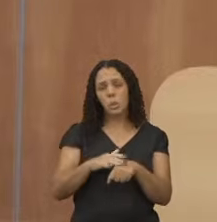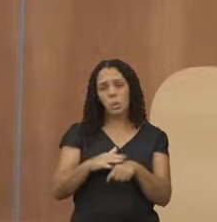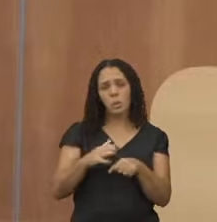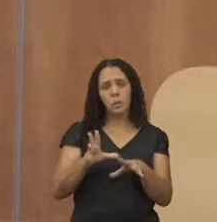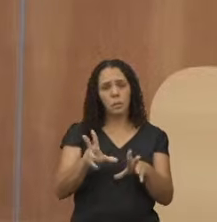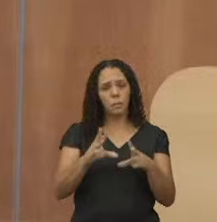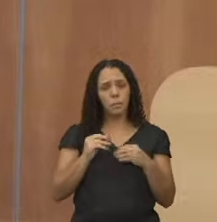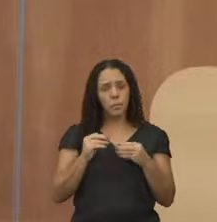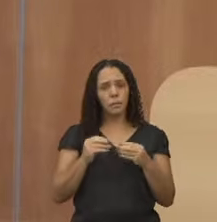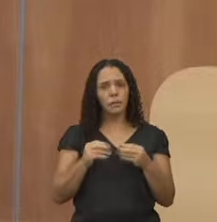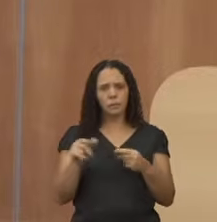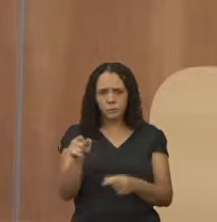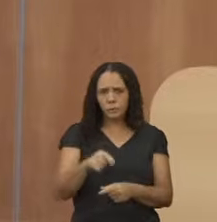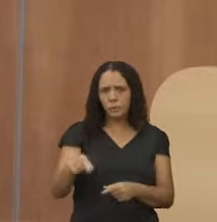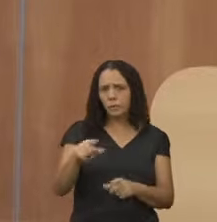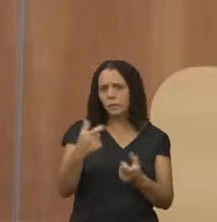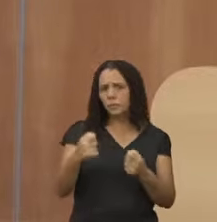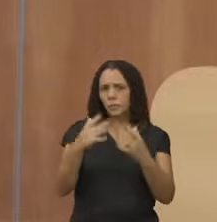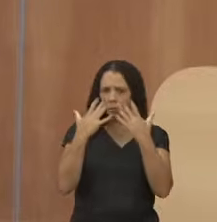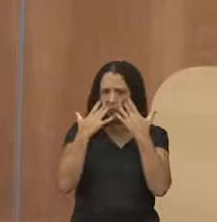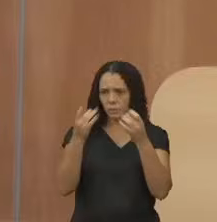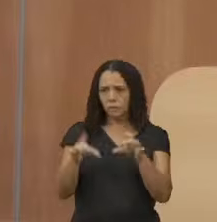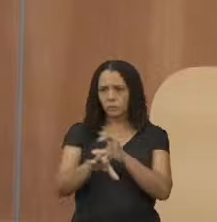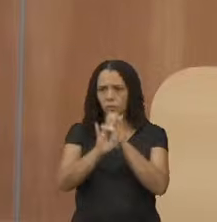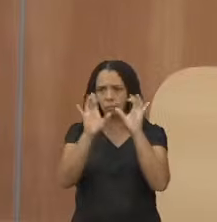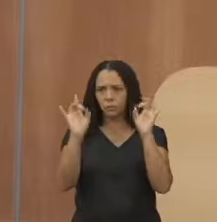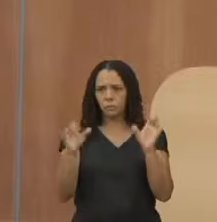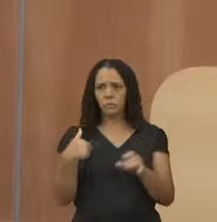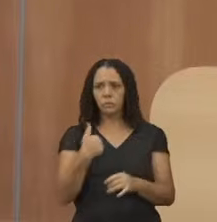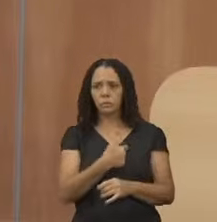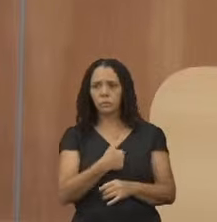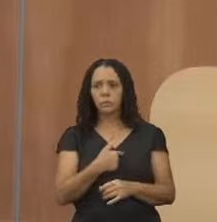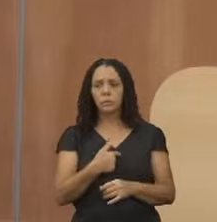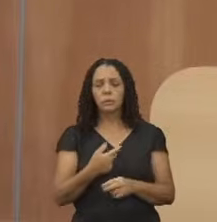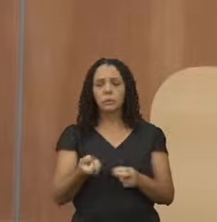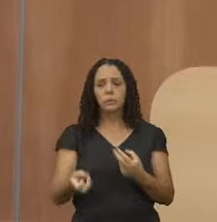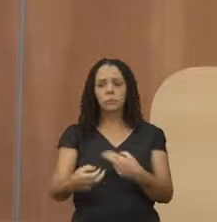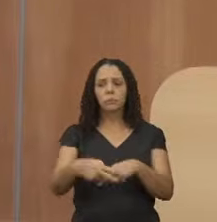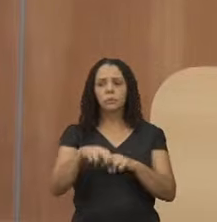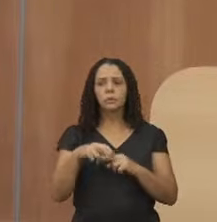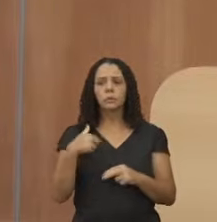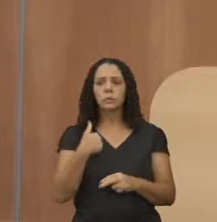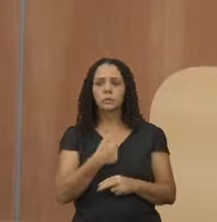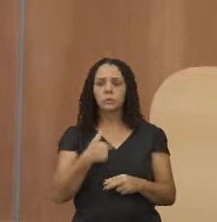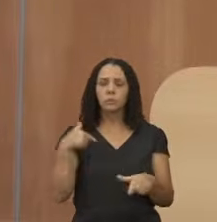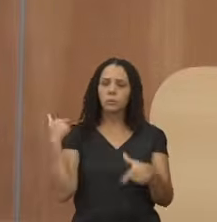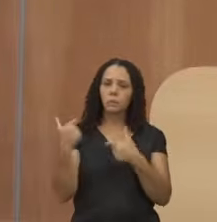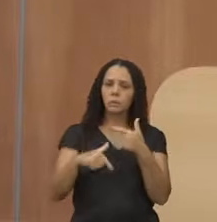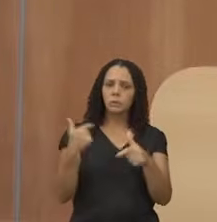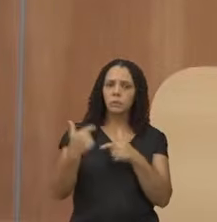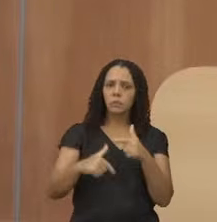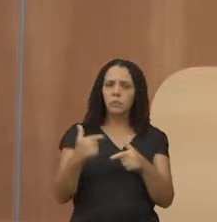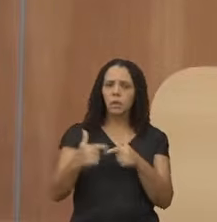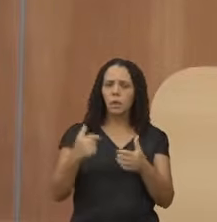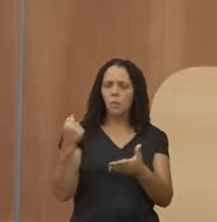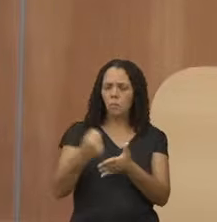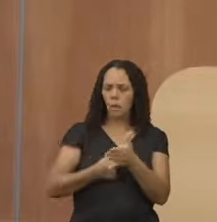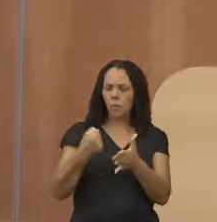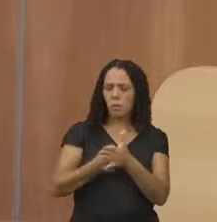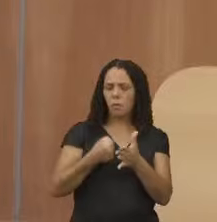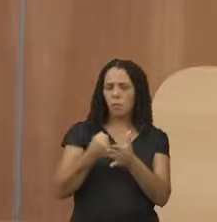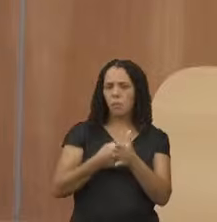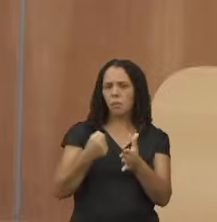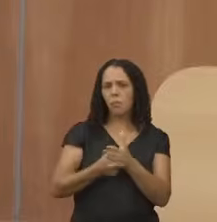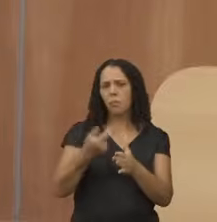essas pessoas que precisam de uma atenção especial nossa. E é nesse sentido que a gente vai trabalhar, que a gente vai lutar muito